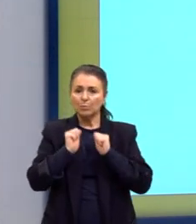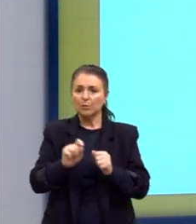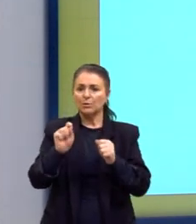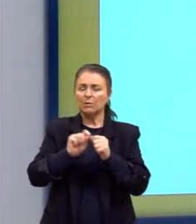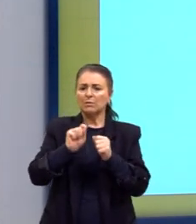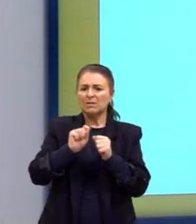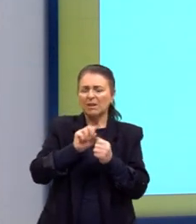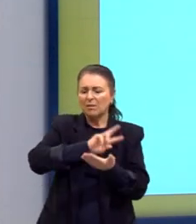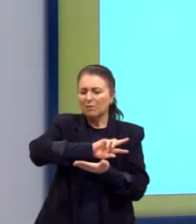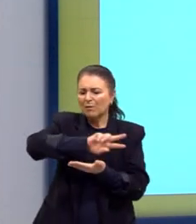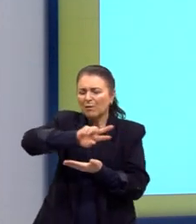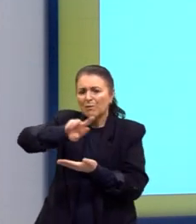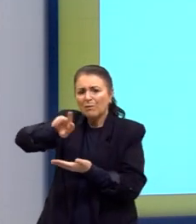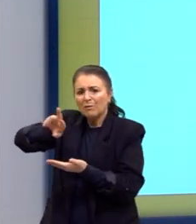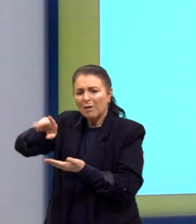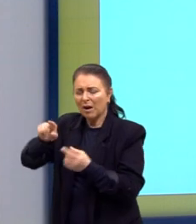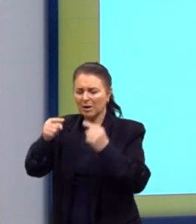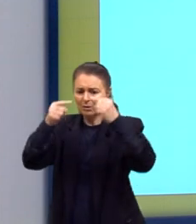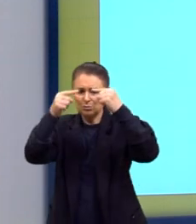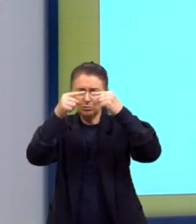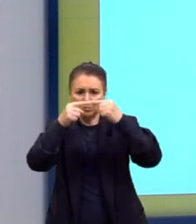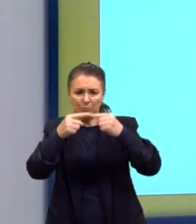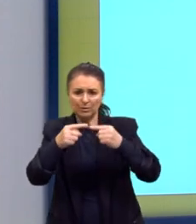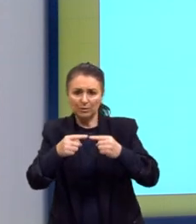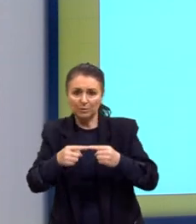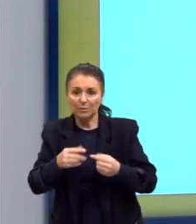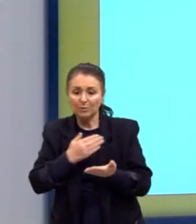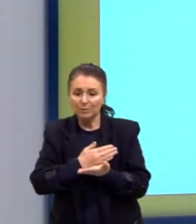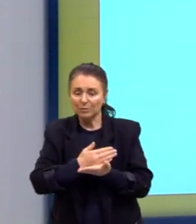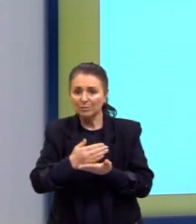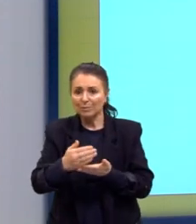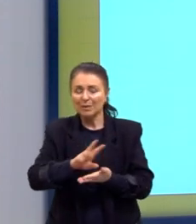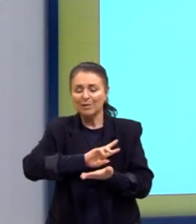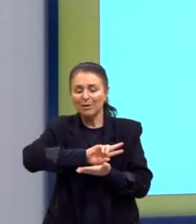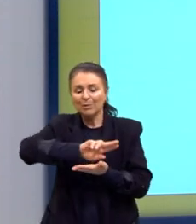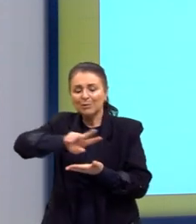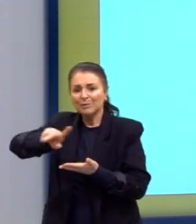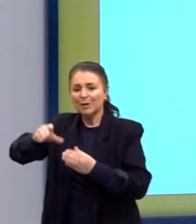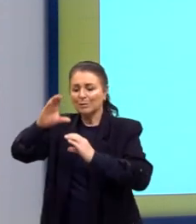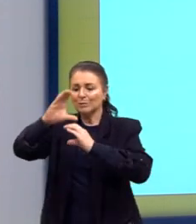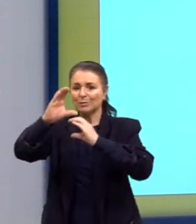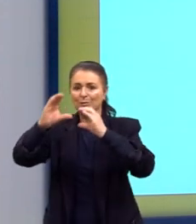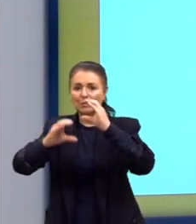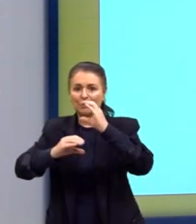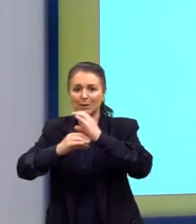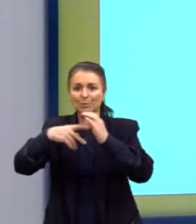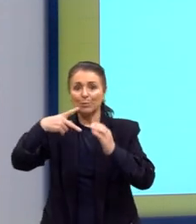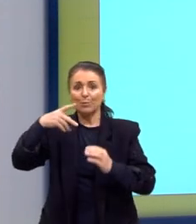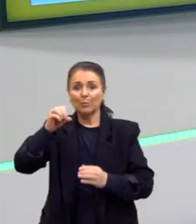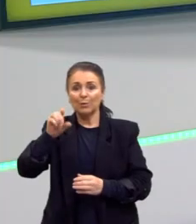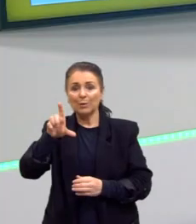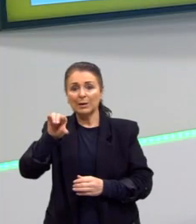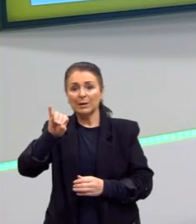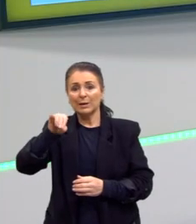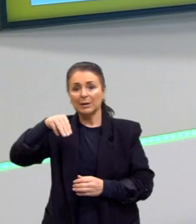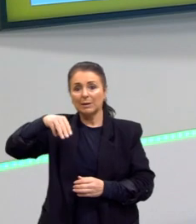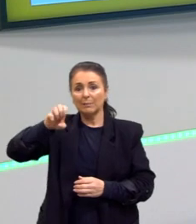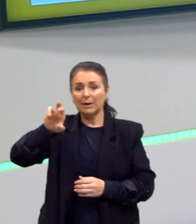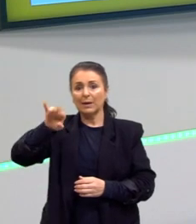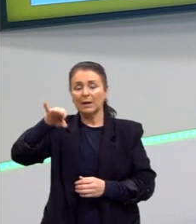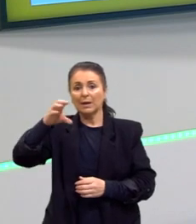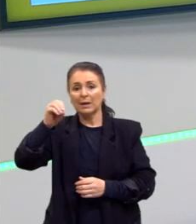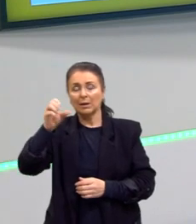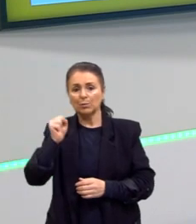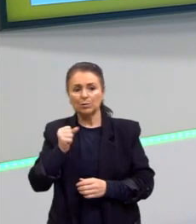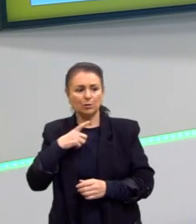pode fazer uma infinidade absurda de combinação é que forma os vários compostos poliméricos que a gente encontra hoje aí